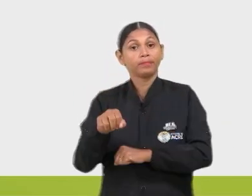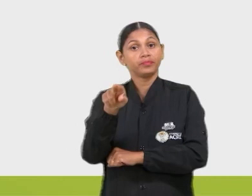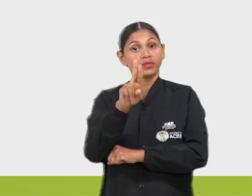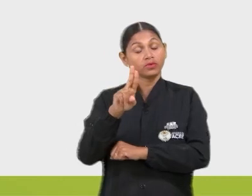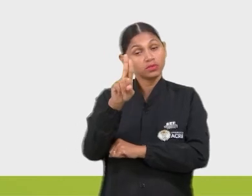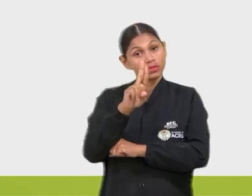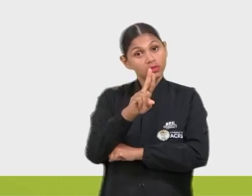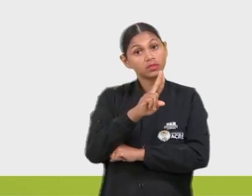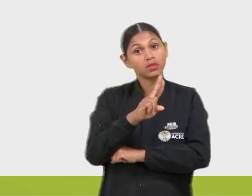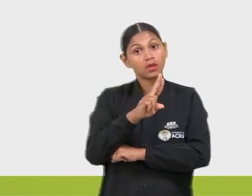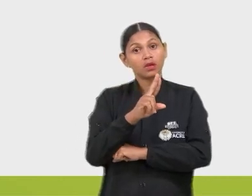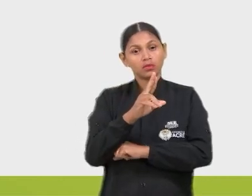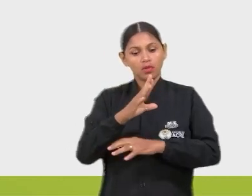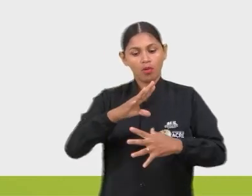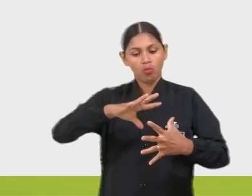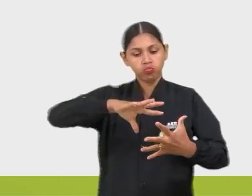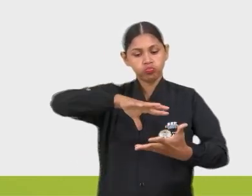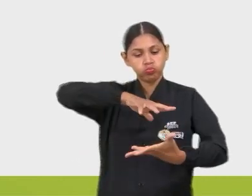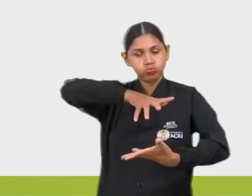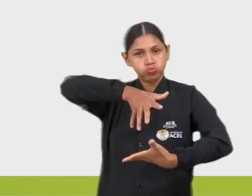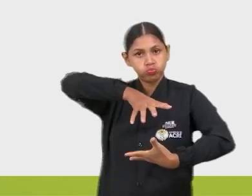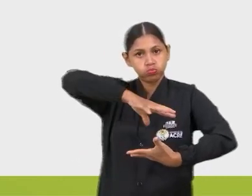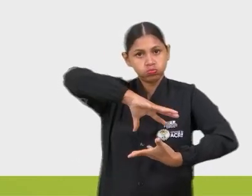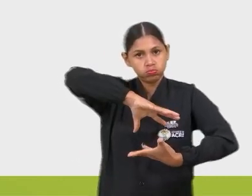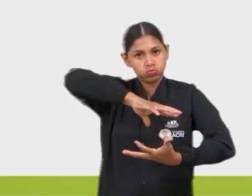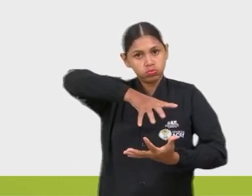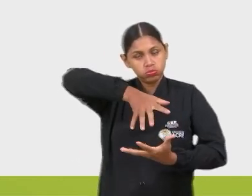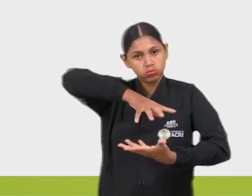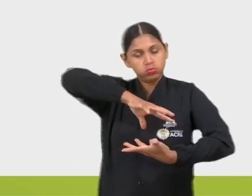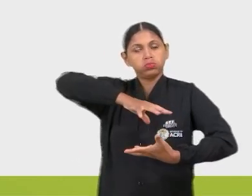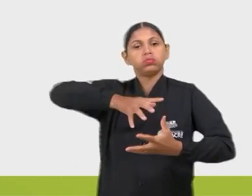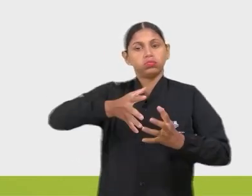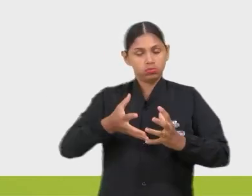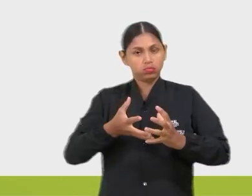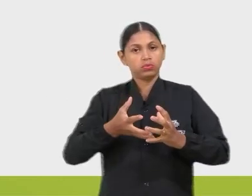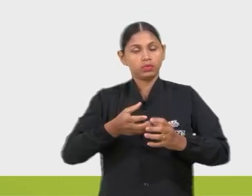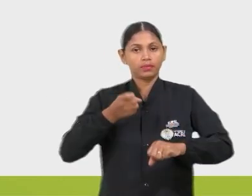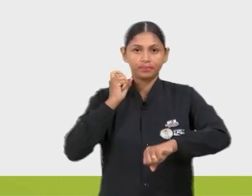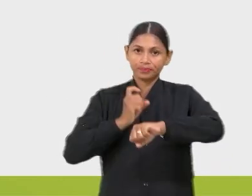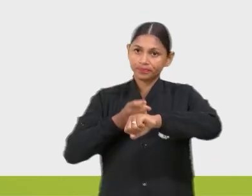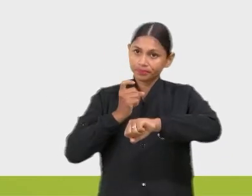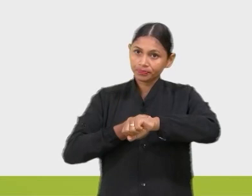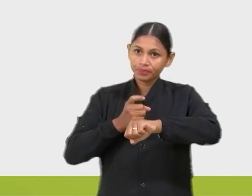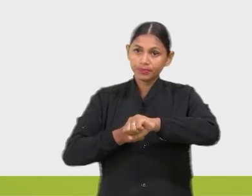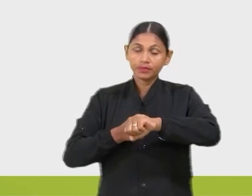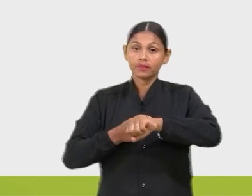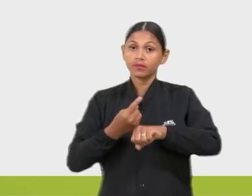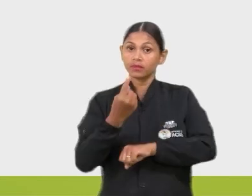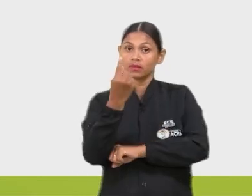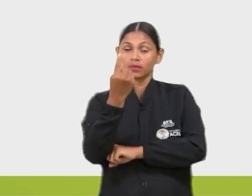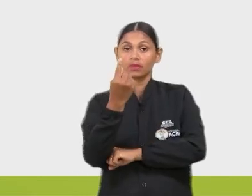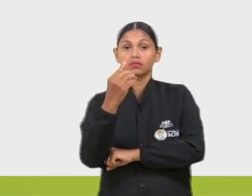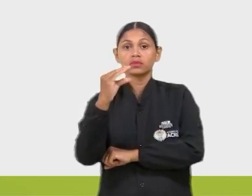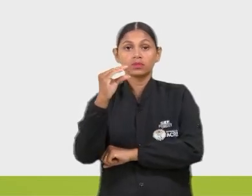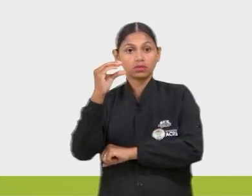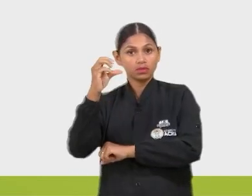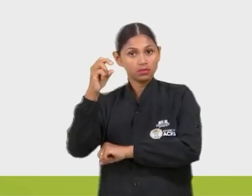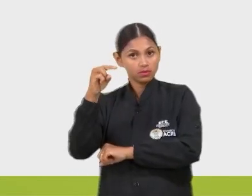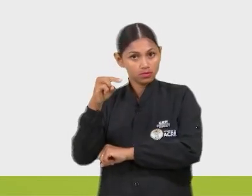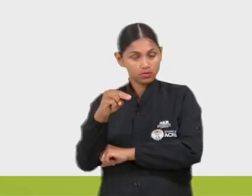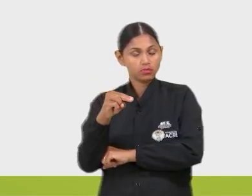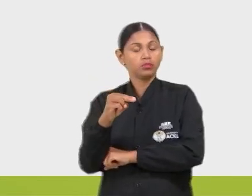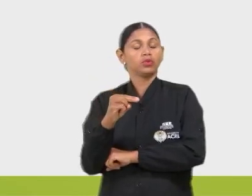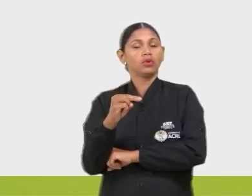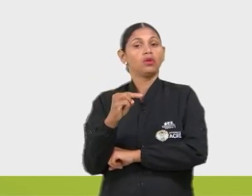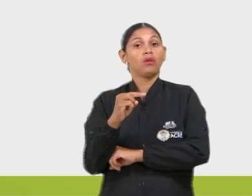Esferas, pessoal, figuras geométricas espaciais, né, a gente já viu agora há pouco, maciças, com diâmetro de 1 centímetro. Grava a informação,